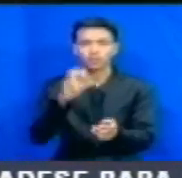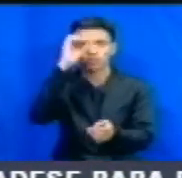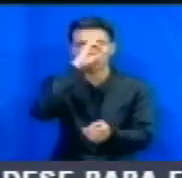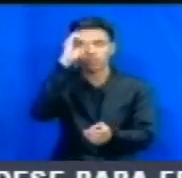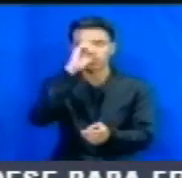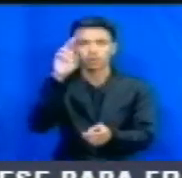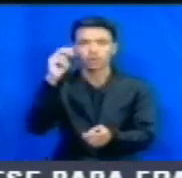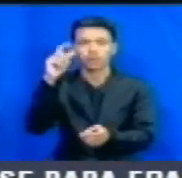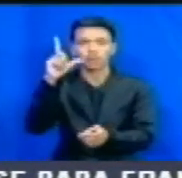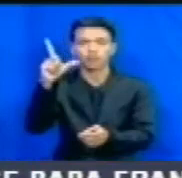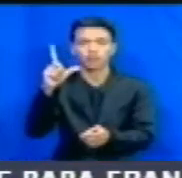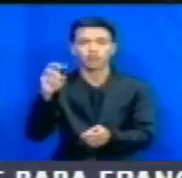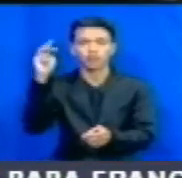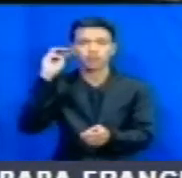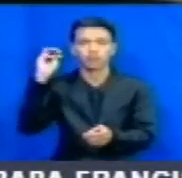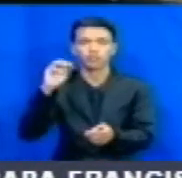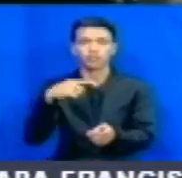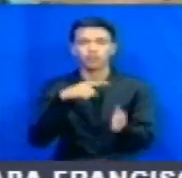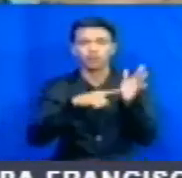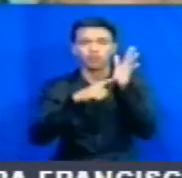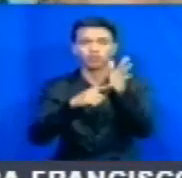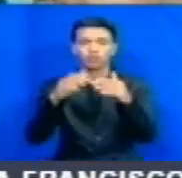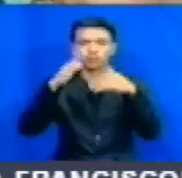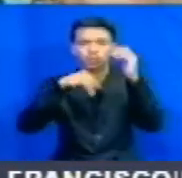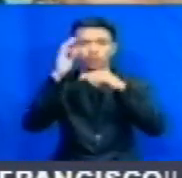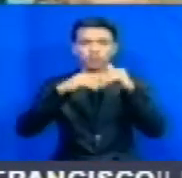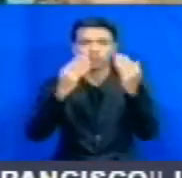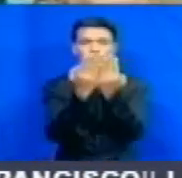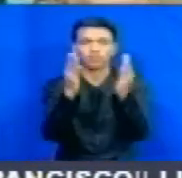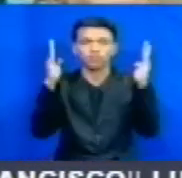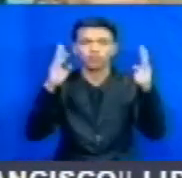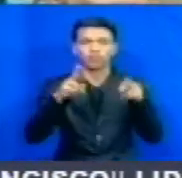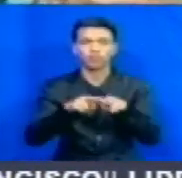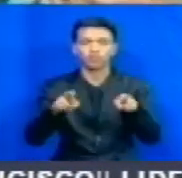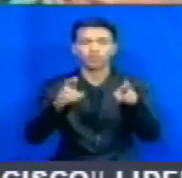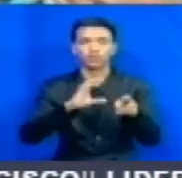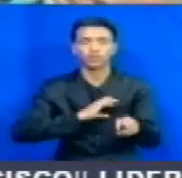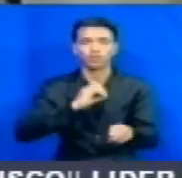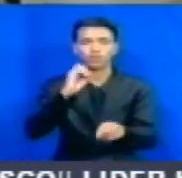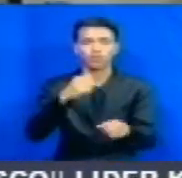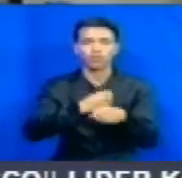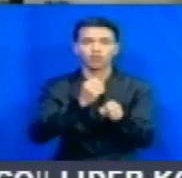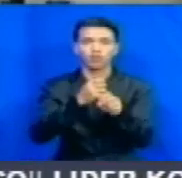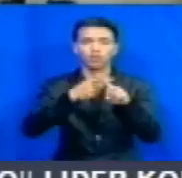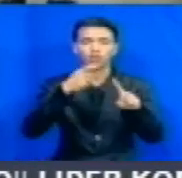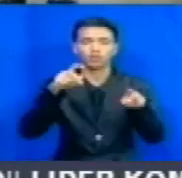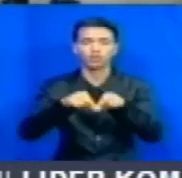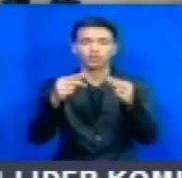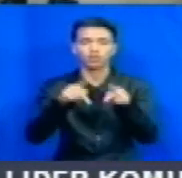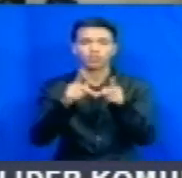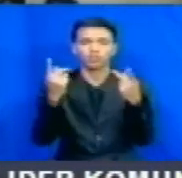Observação jornalista RTTL segunda nerra tudo. Construção muro proteção Mota Comoro, nebe halau russi companhia